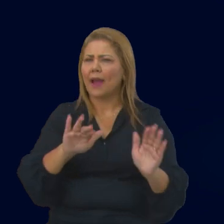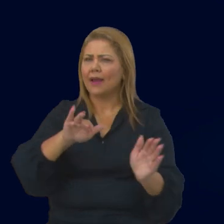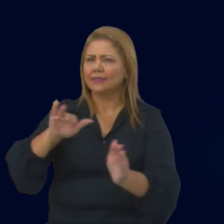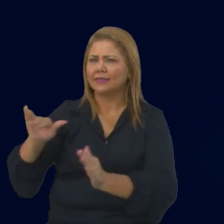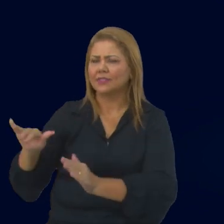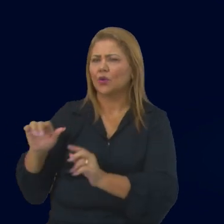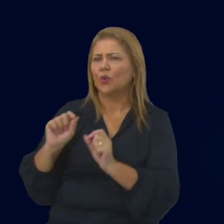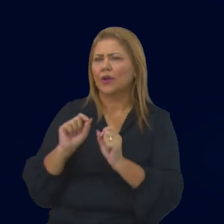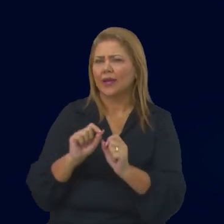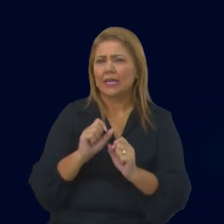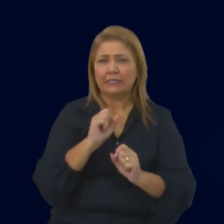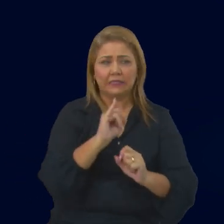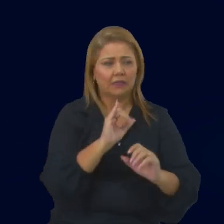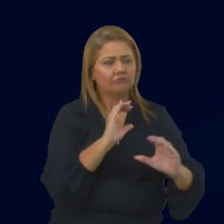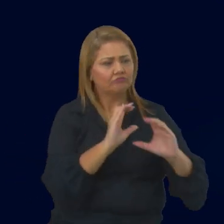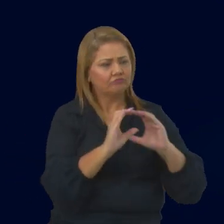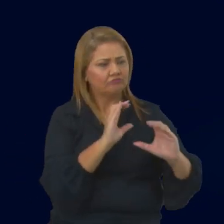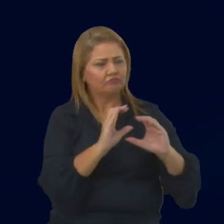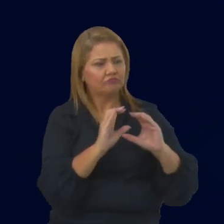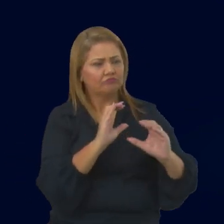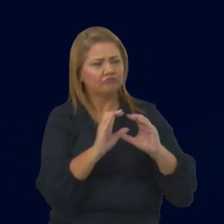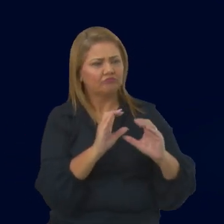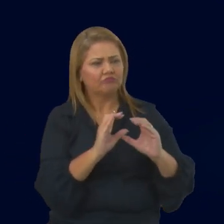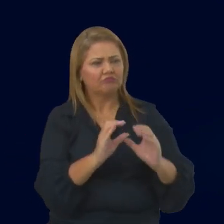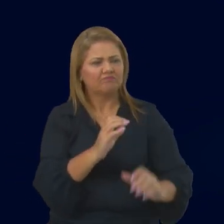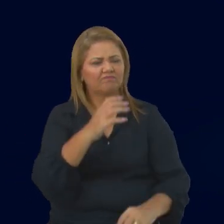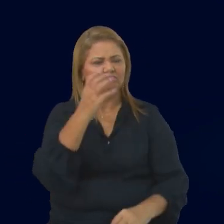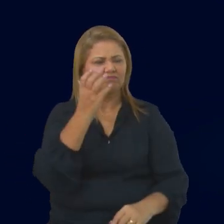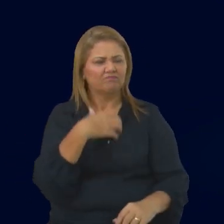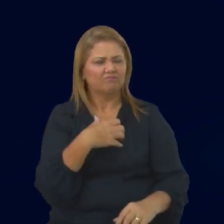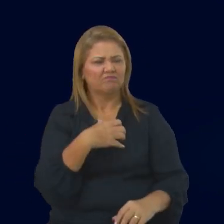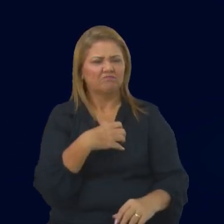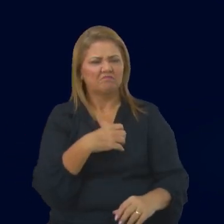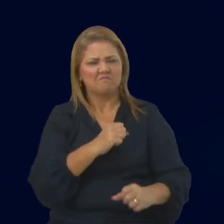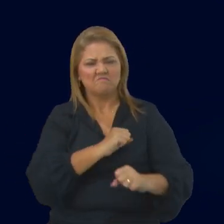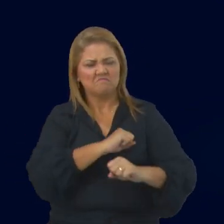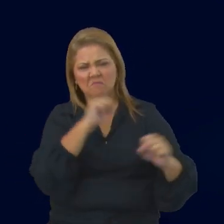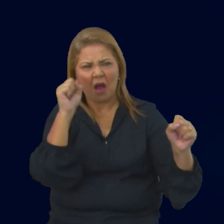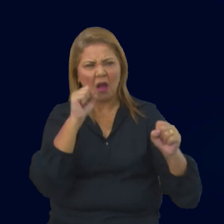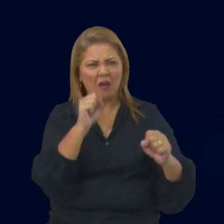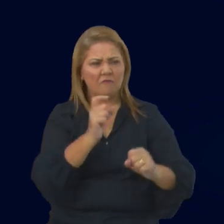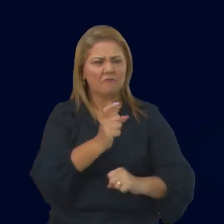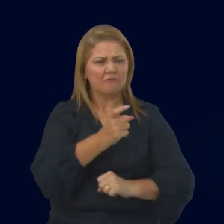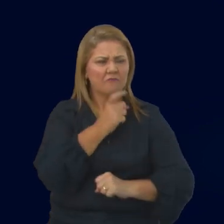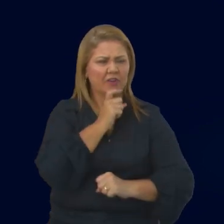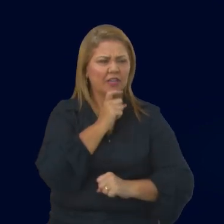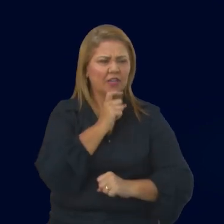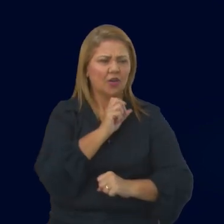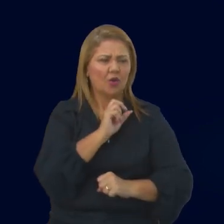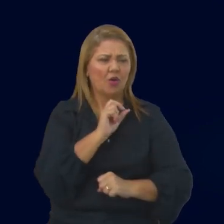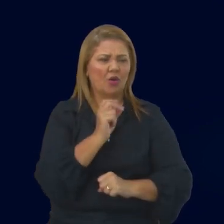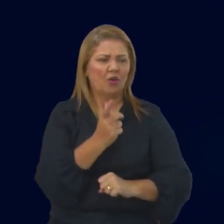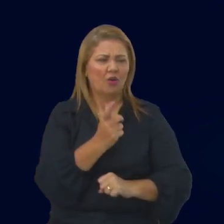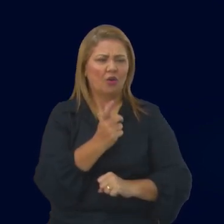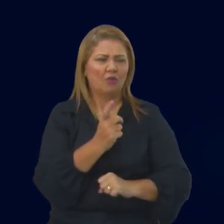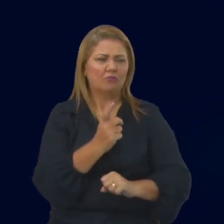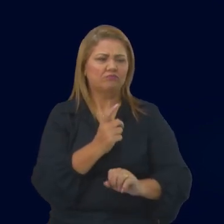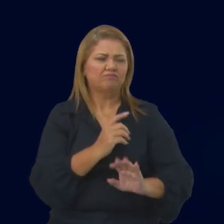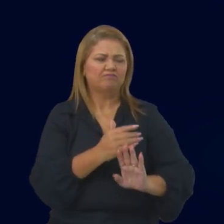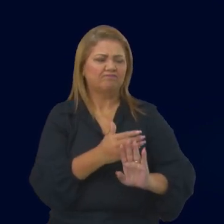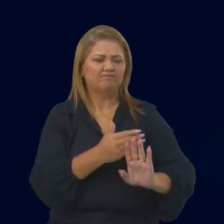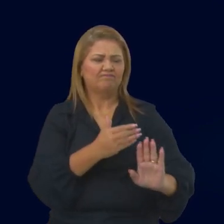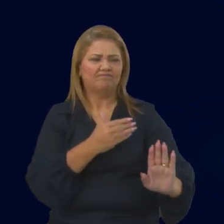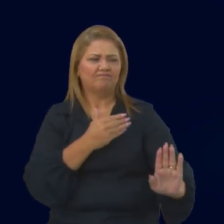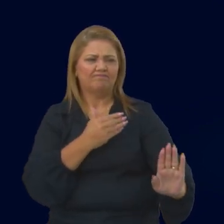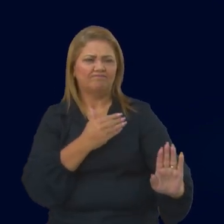sua comunicação é uma comunicação seca, agressiva, fria ou impessoal, você não está